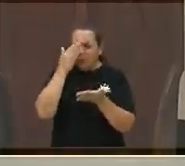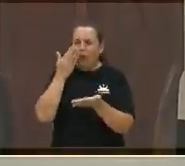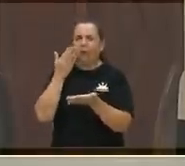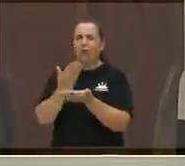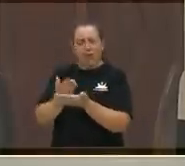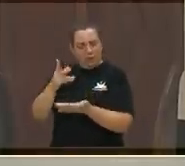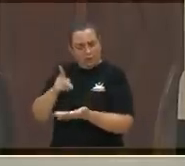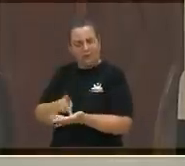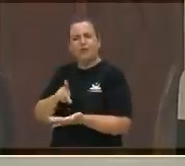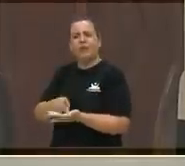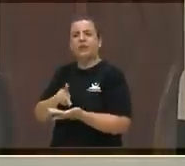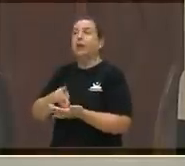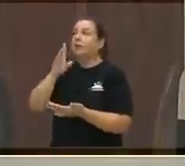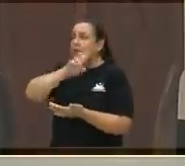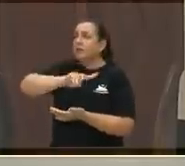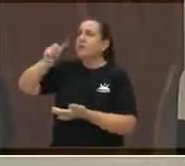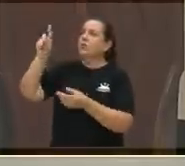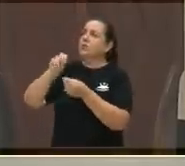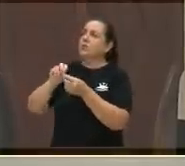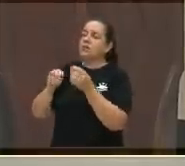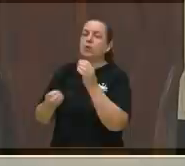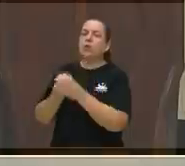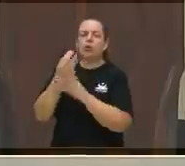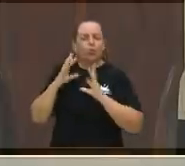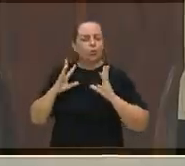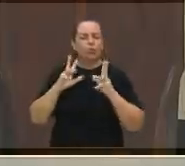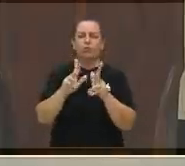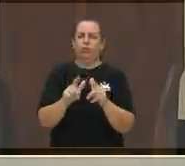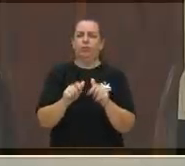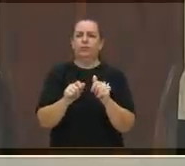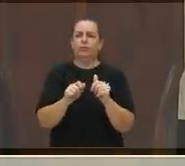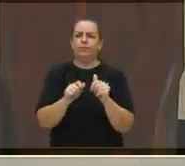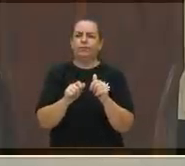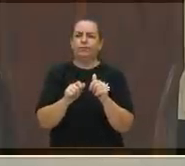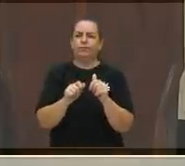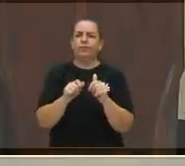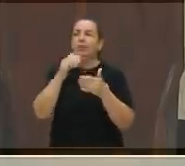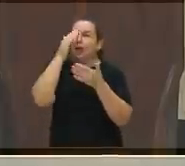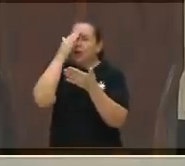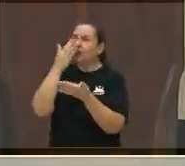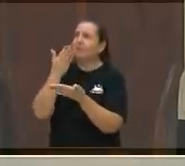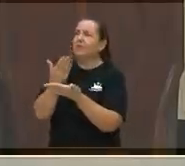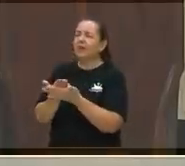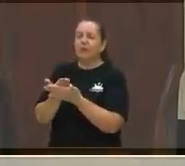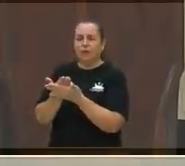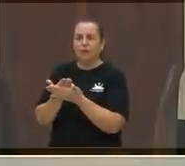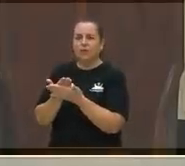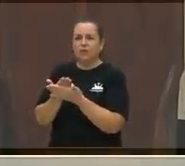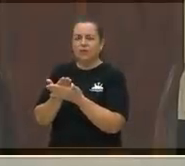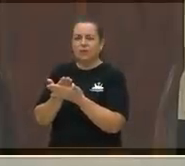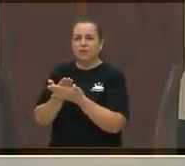firmemente que deus criou tudo eu creio